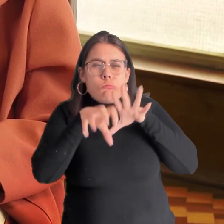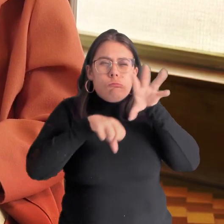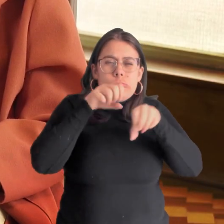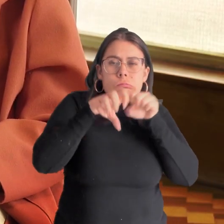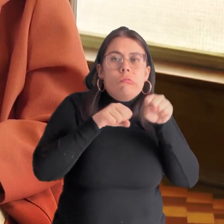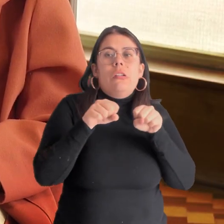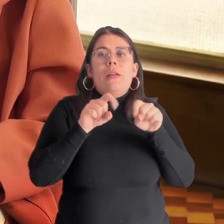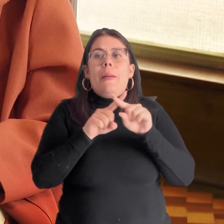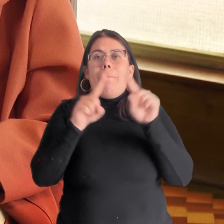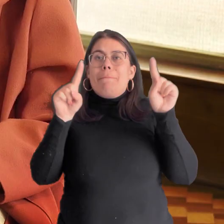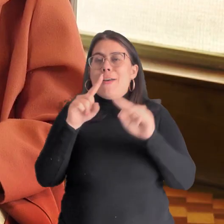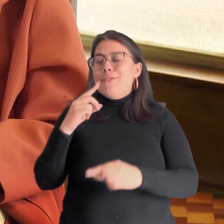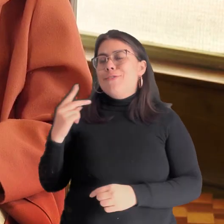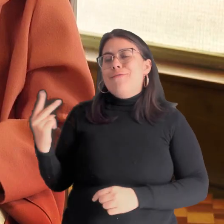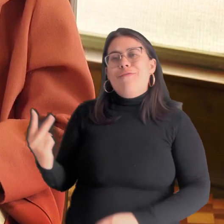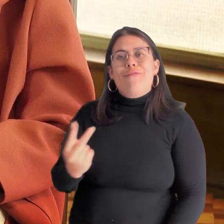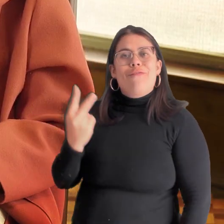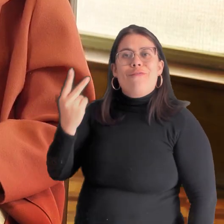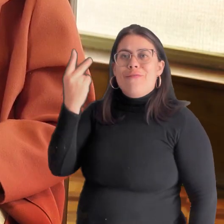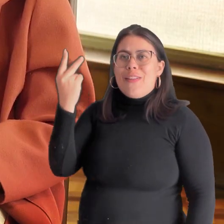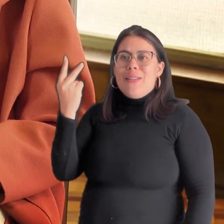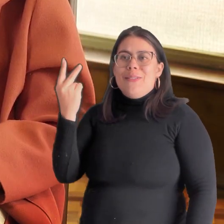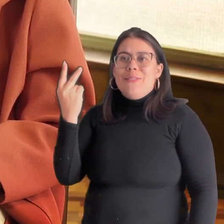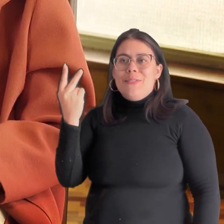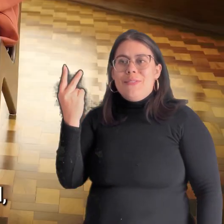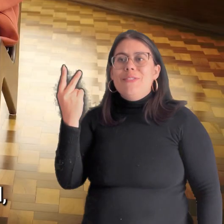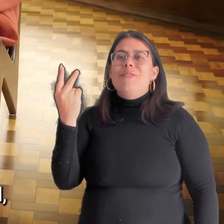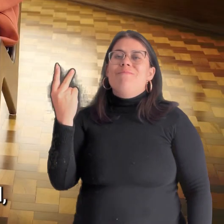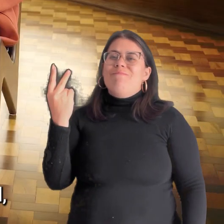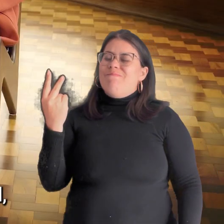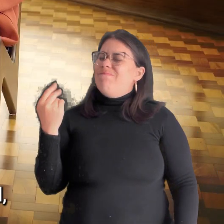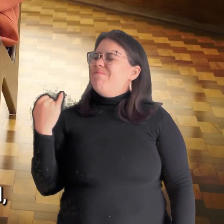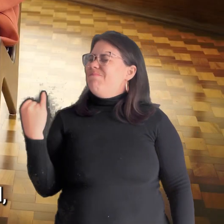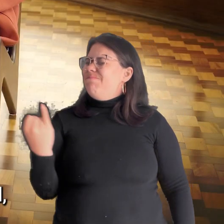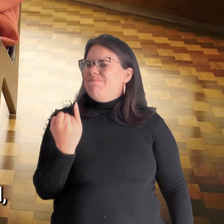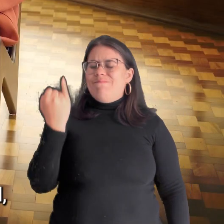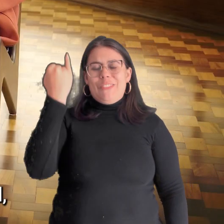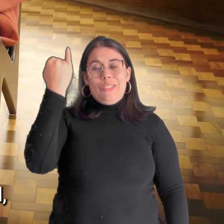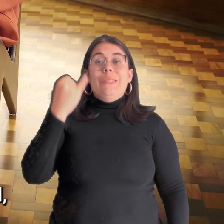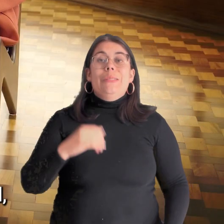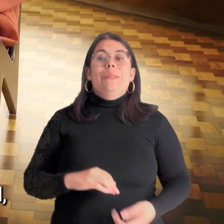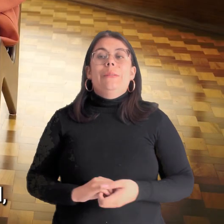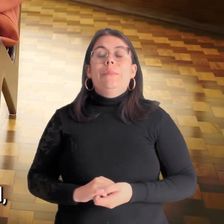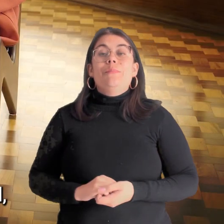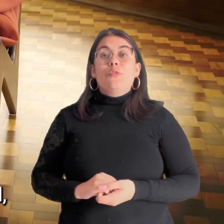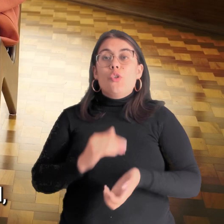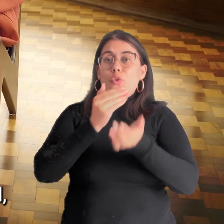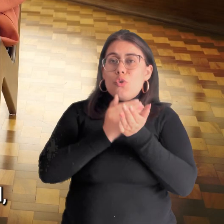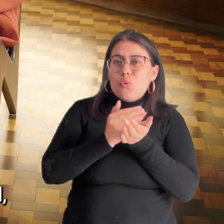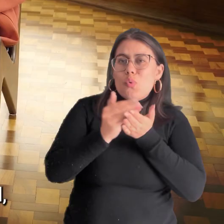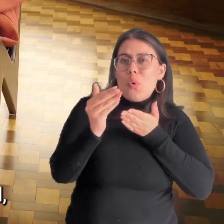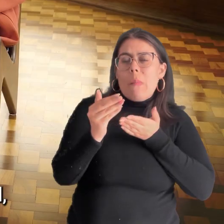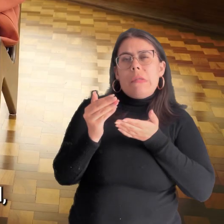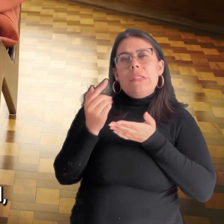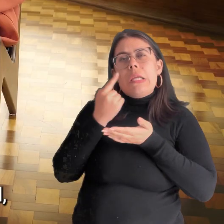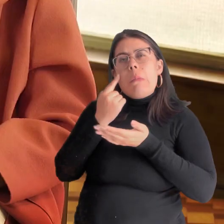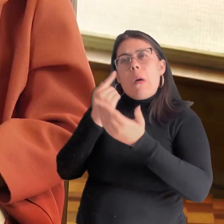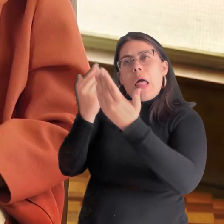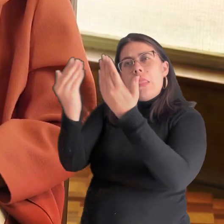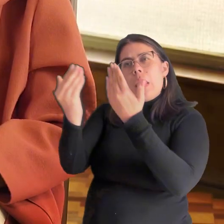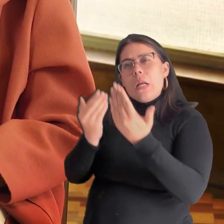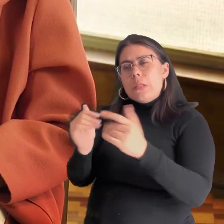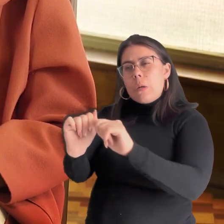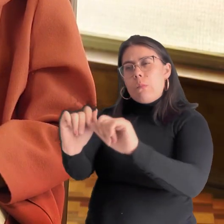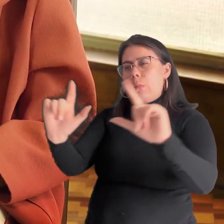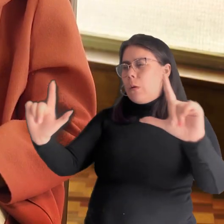valor seja muitíssimo grande. Quando nós começamos a analisar o mural,